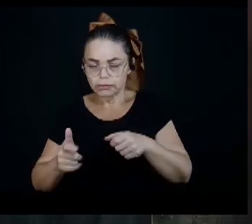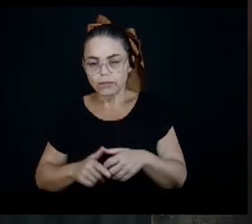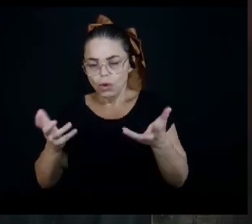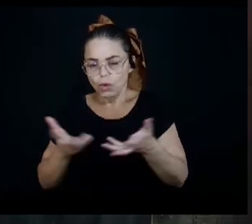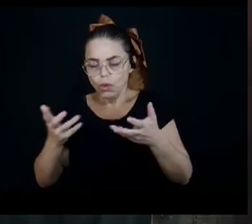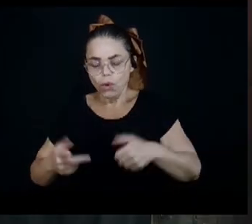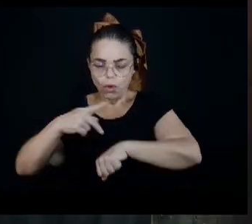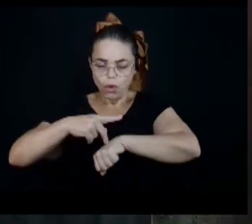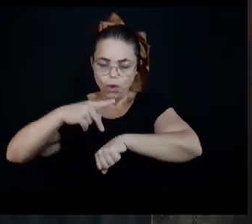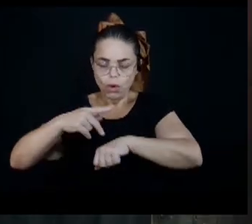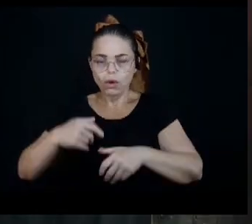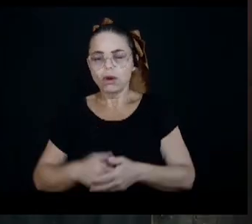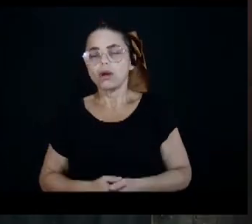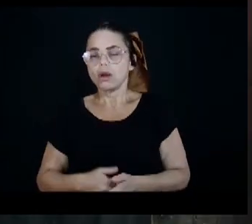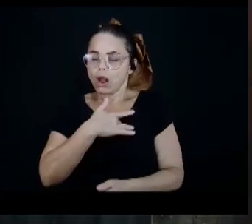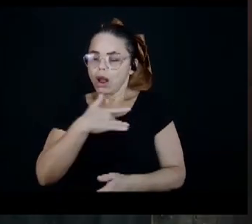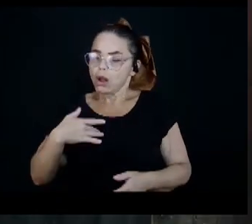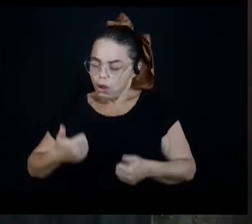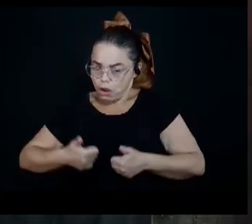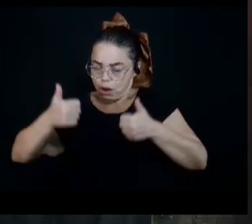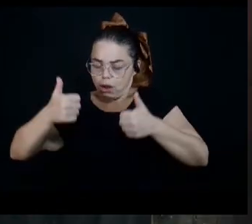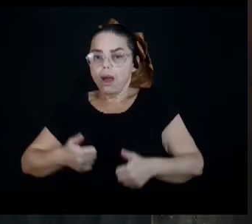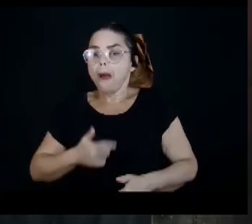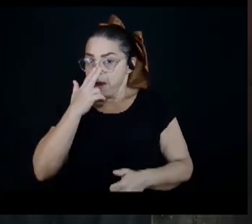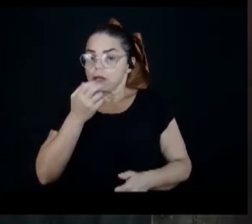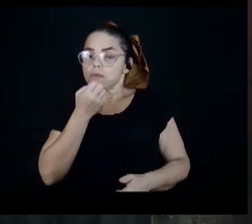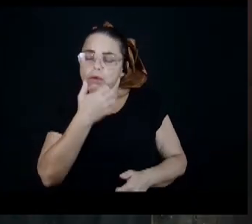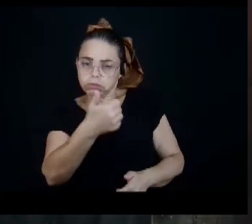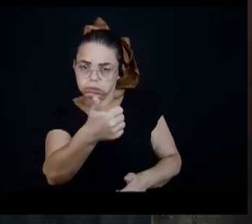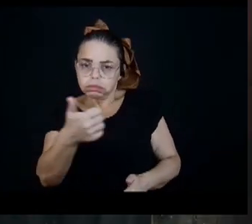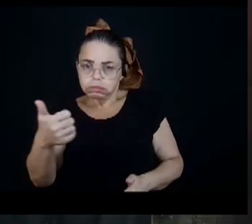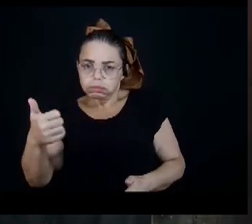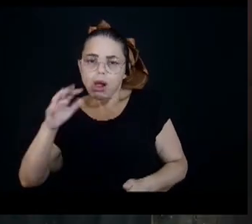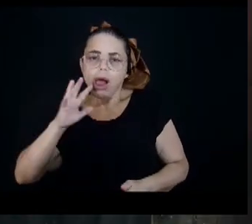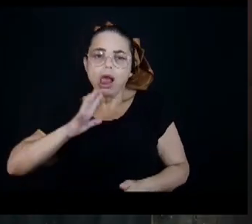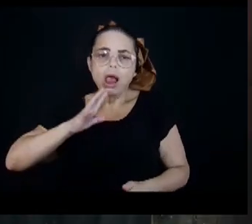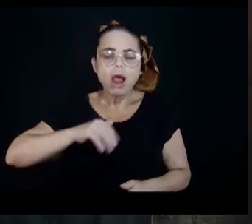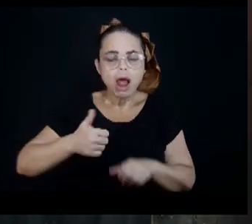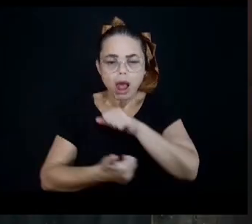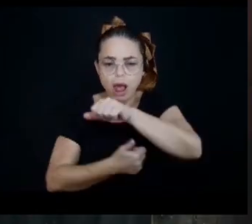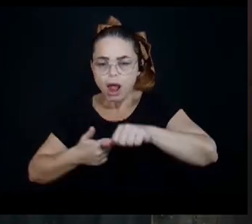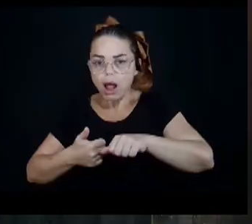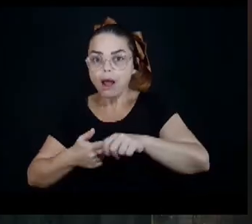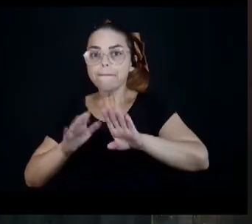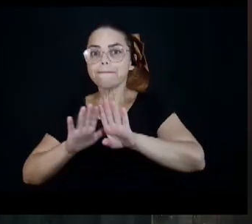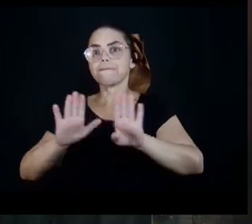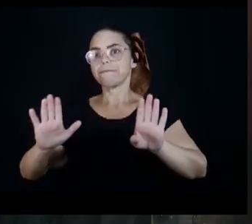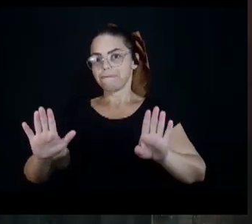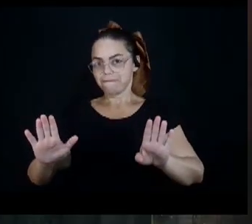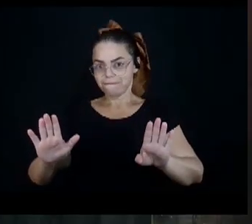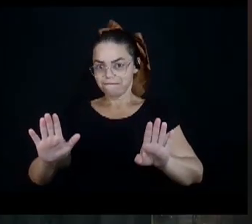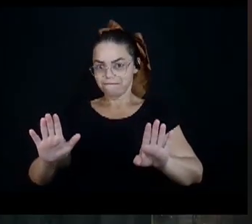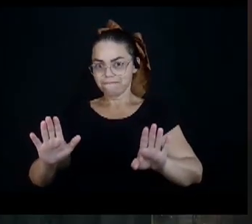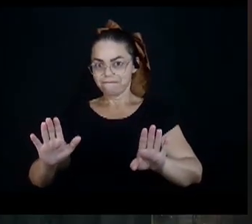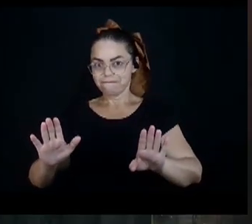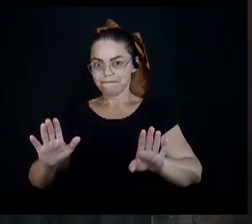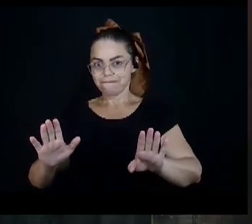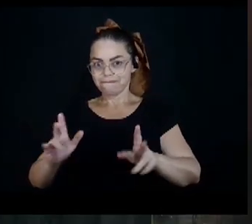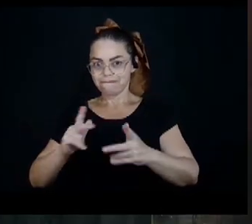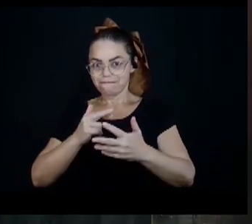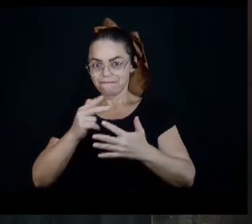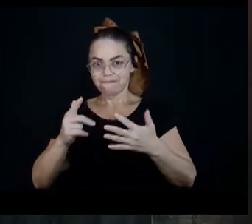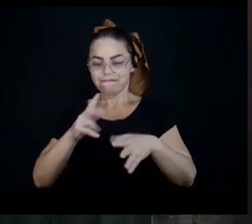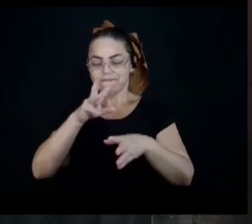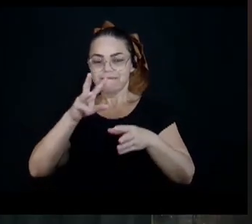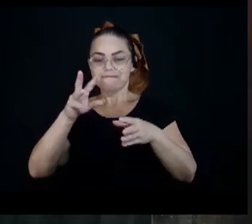mais saudáveis. Parece bom, não parece? Que legal a mudança, mas vem muitas coisas por trás, né?